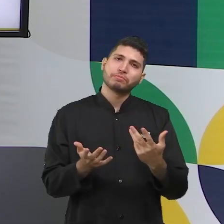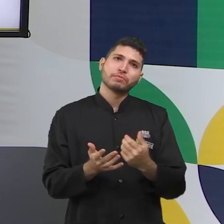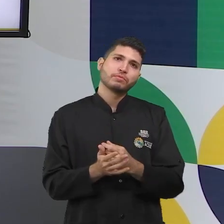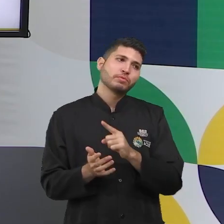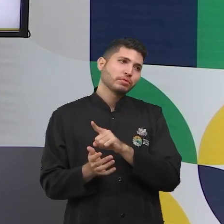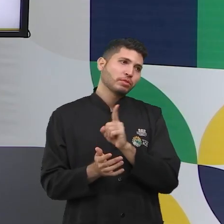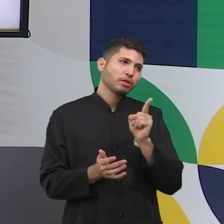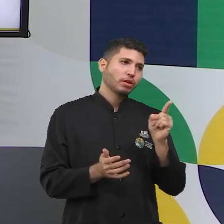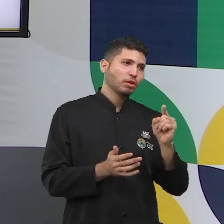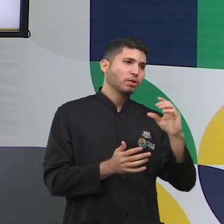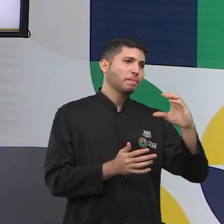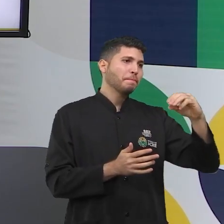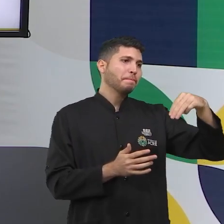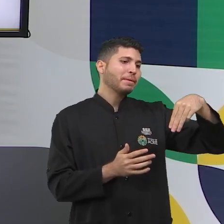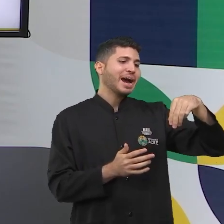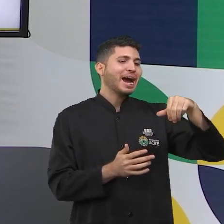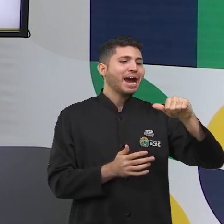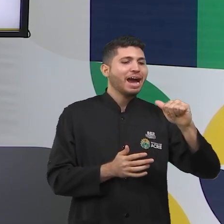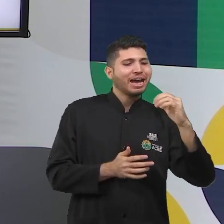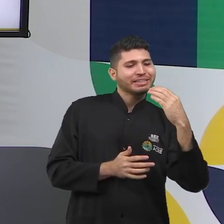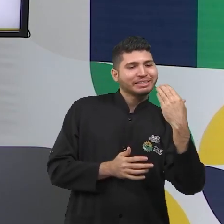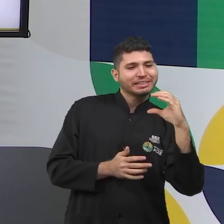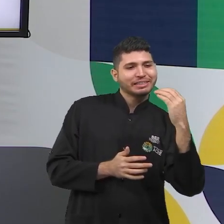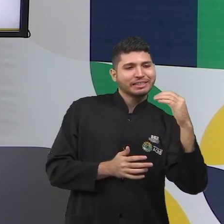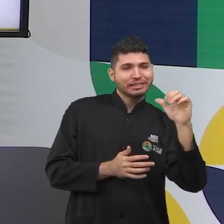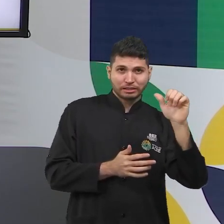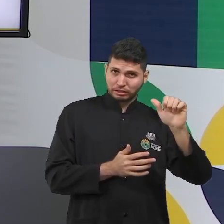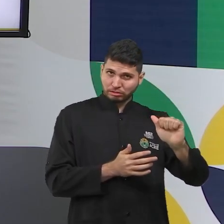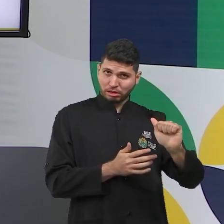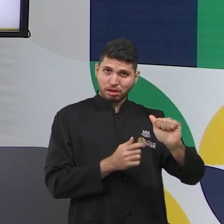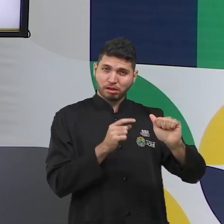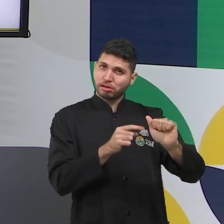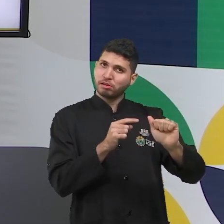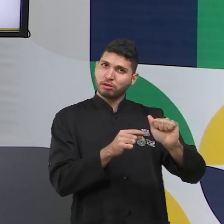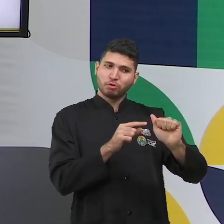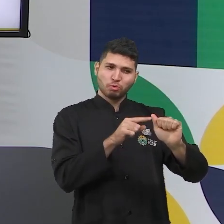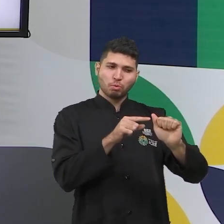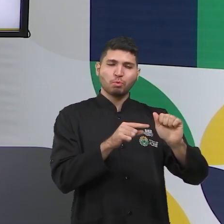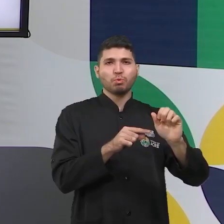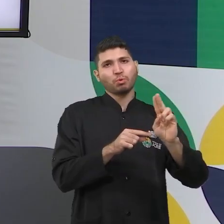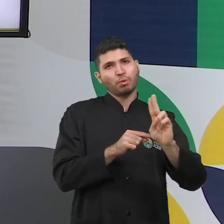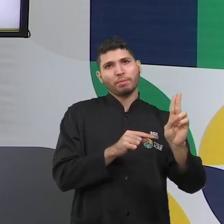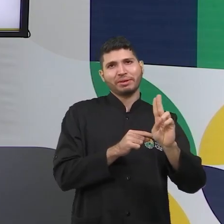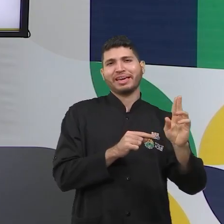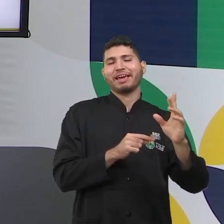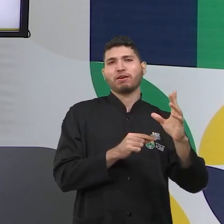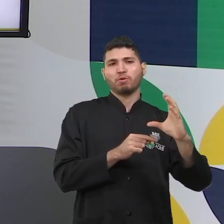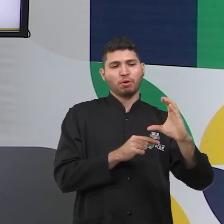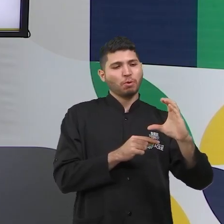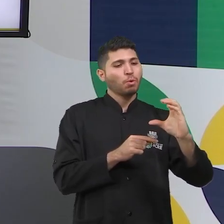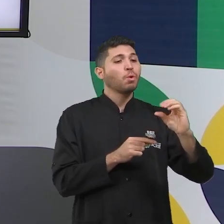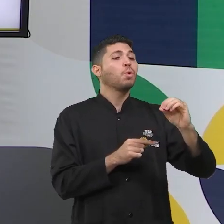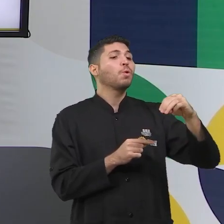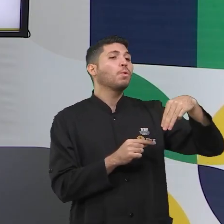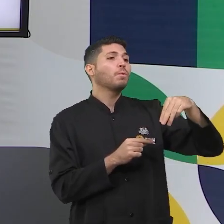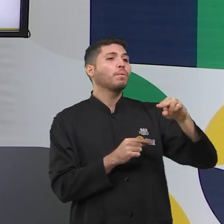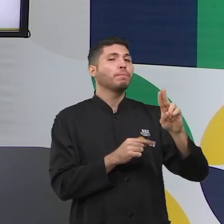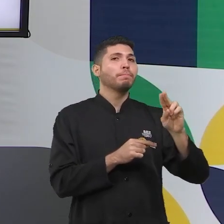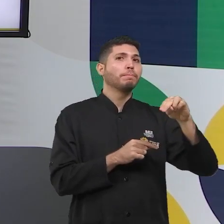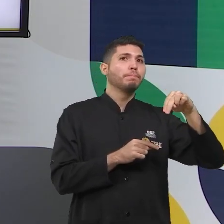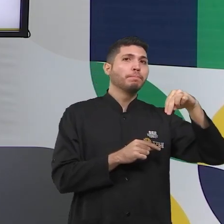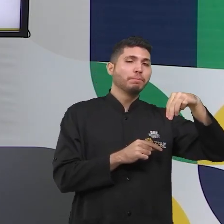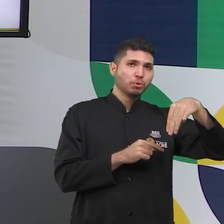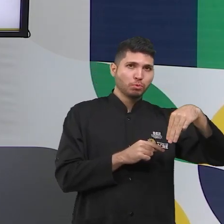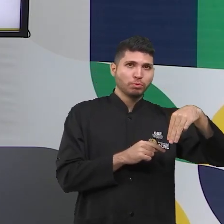ela é comum. Eu não estou utilizando ali para determinar um nome específico. Diferentemente, por exemplo, aí no slide de